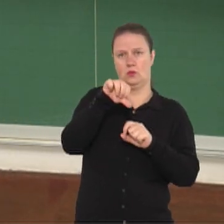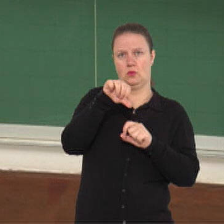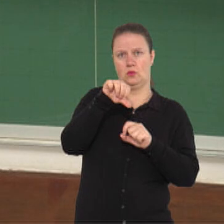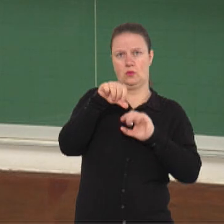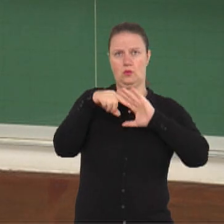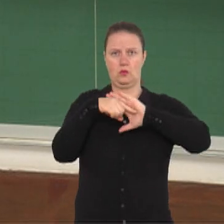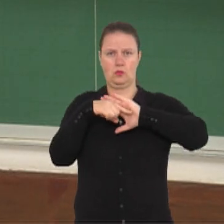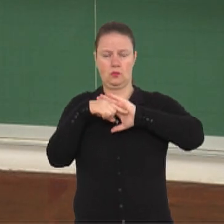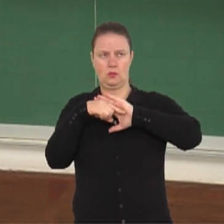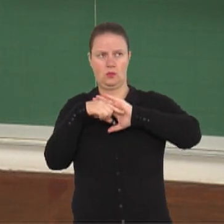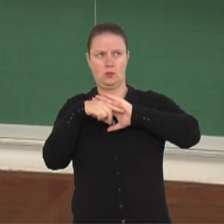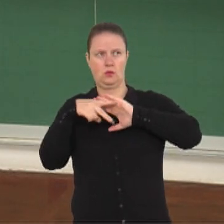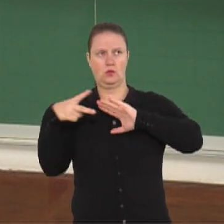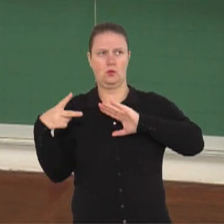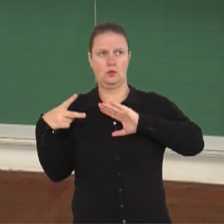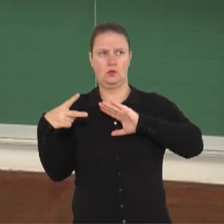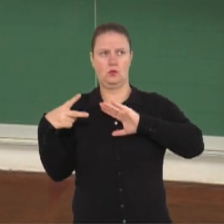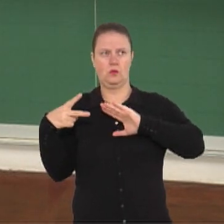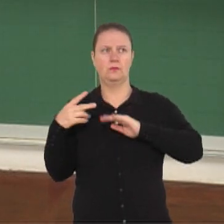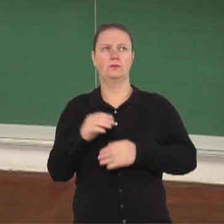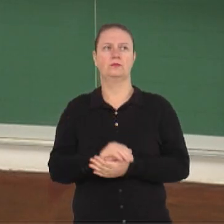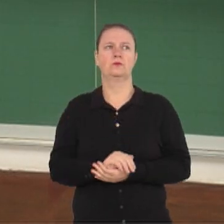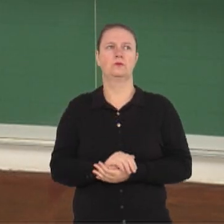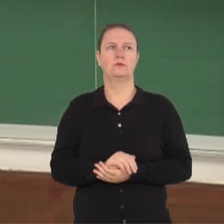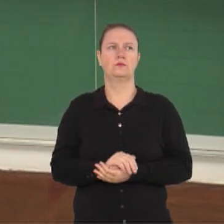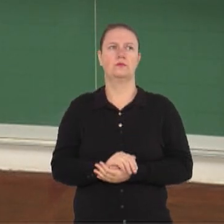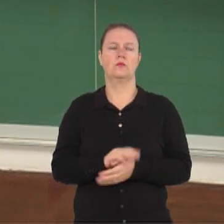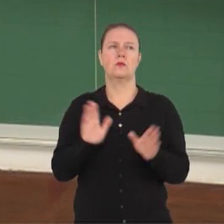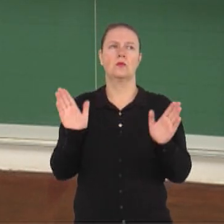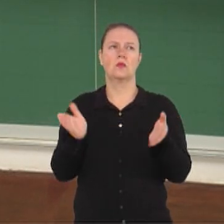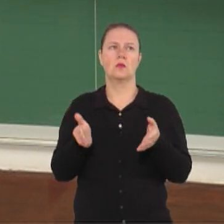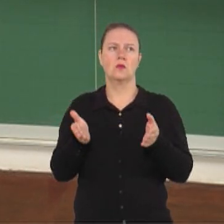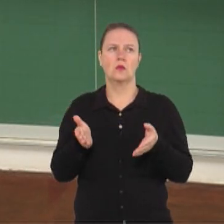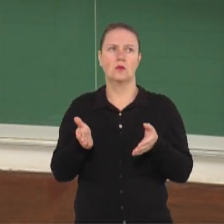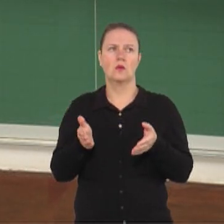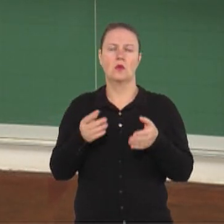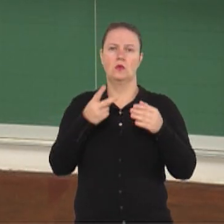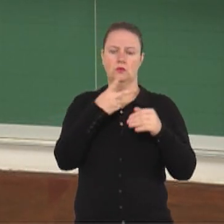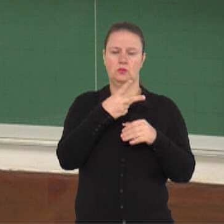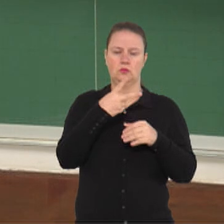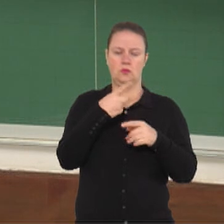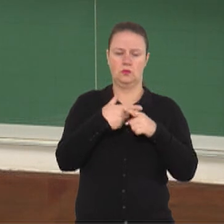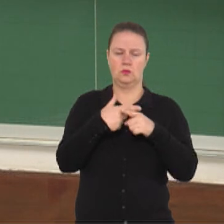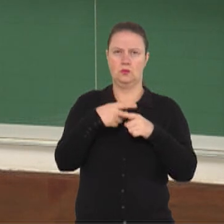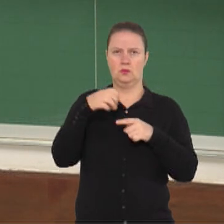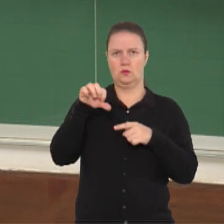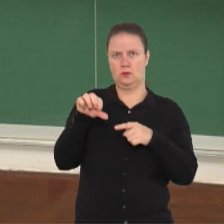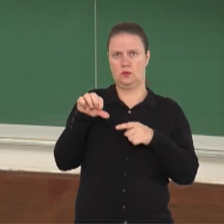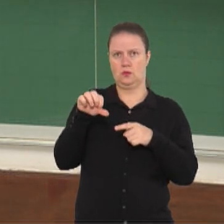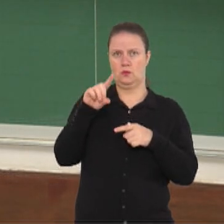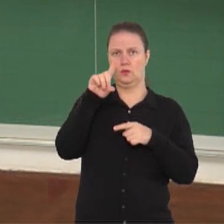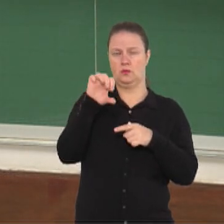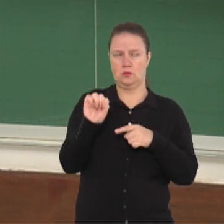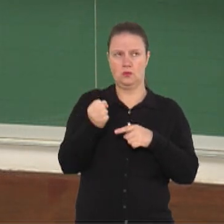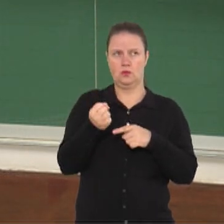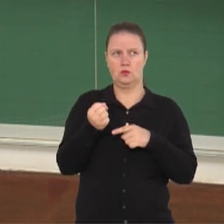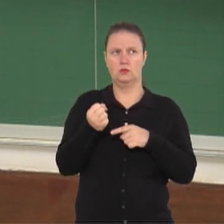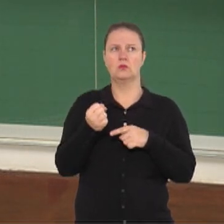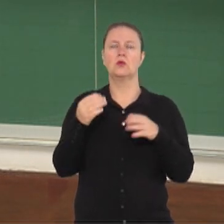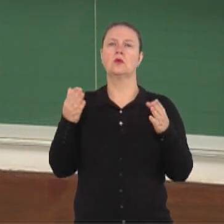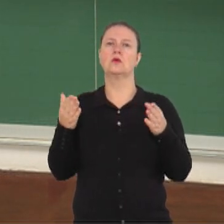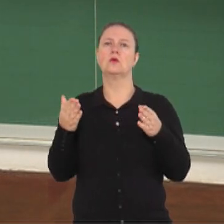e de 8 por 3. Aí, 2 vezes 9 são 18, 3 vezes 8, 24. 24 menos